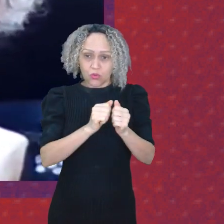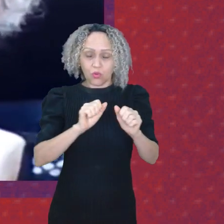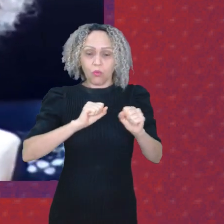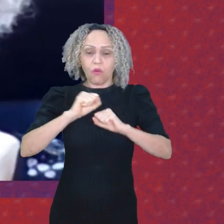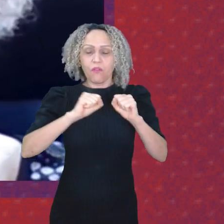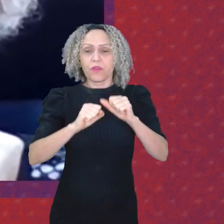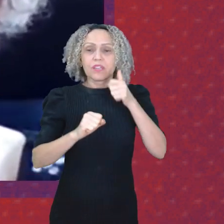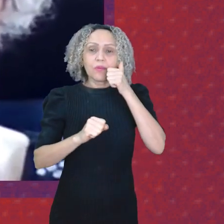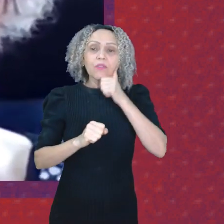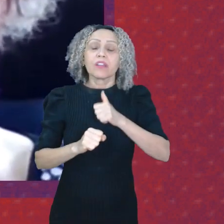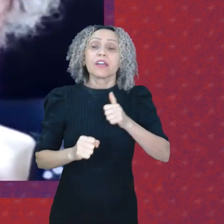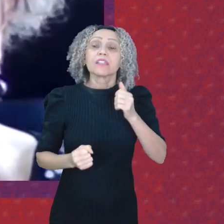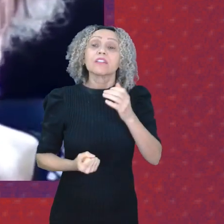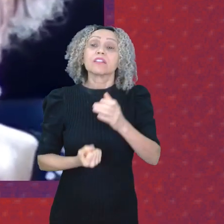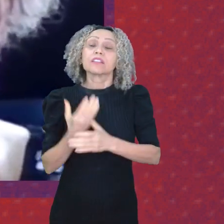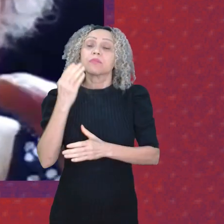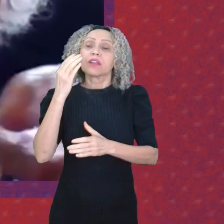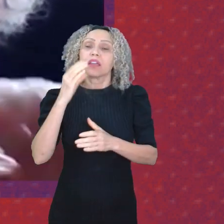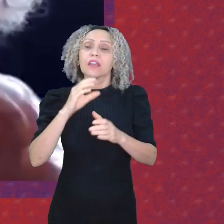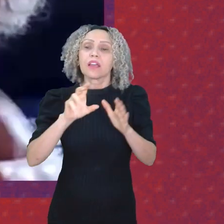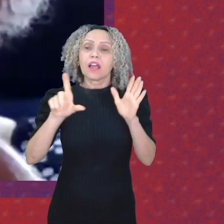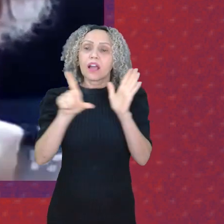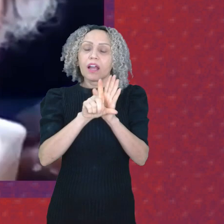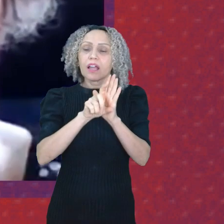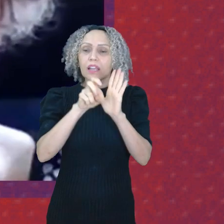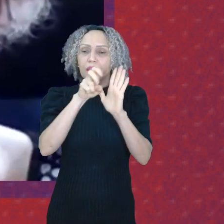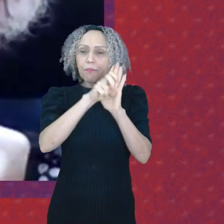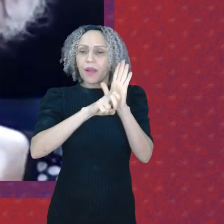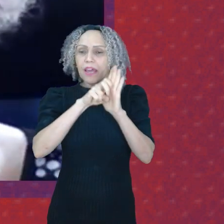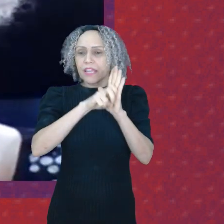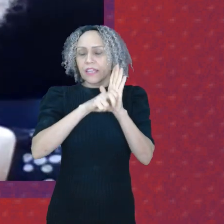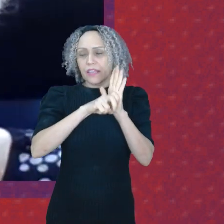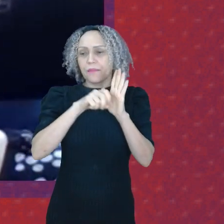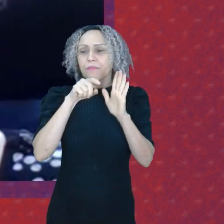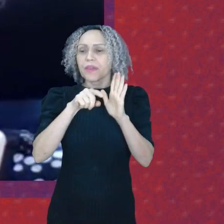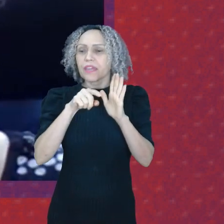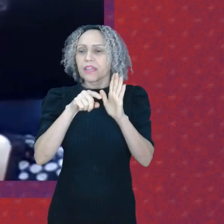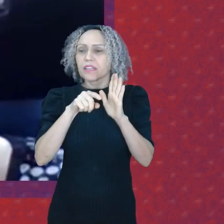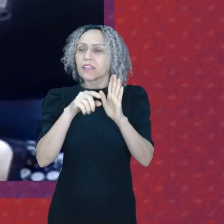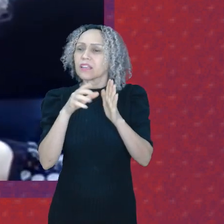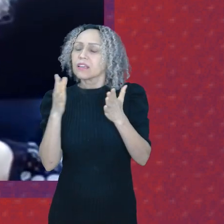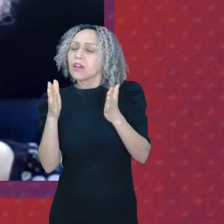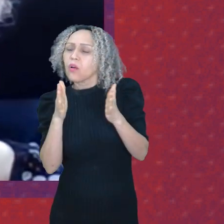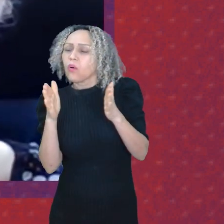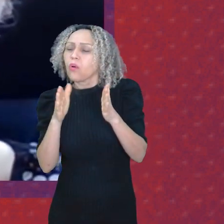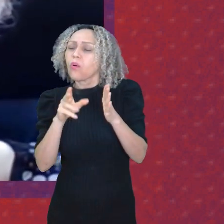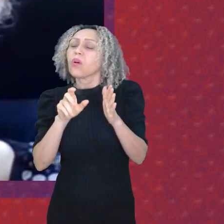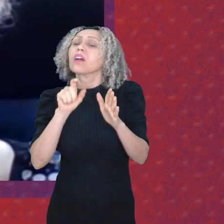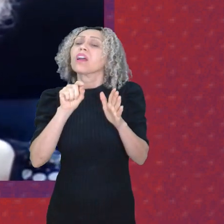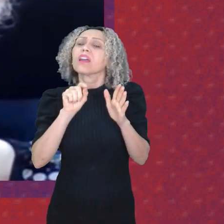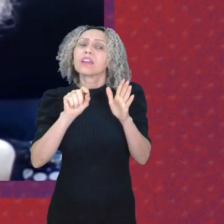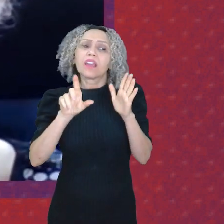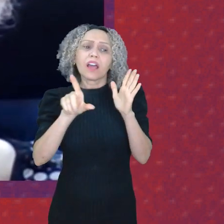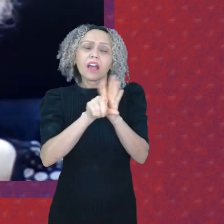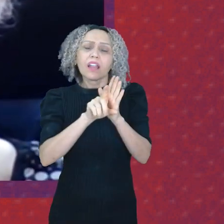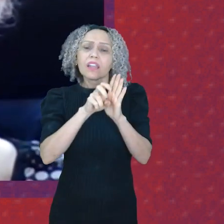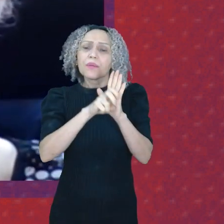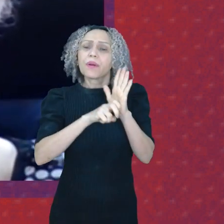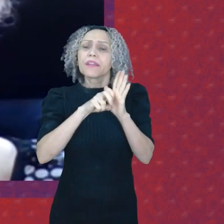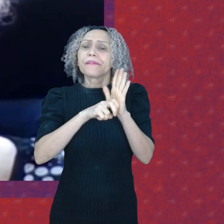E a Lei Maria da Penha foi criada... Qual é rapidamente a história da Lei Maria da Penha?